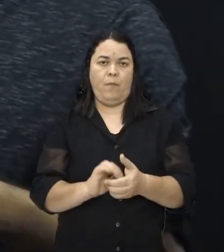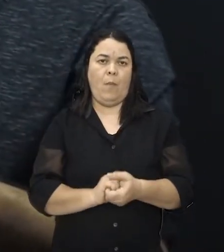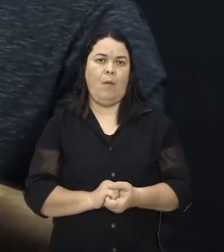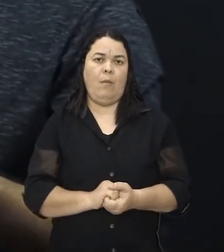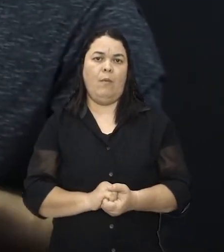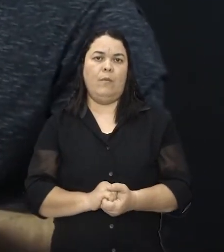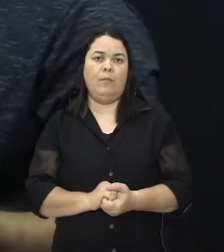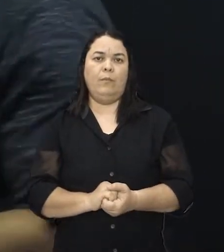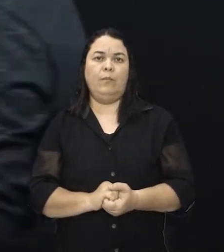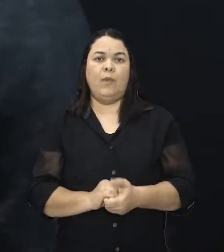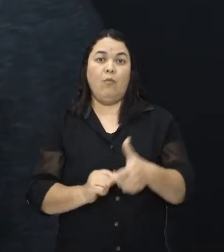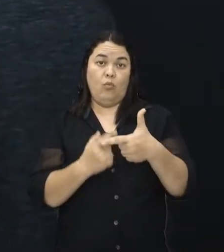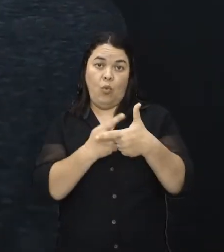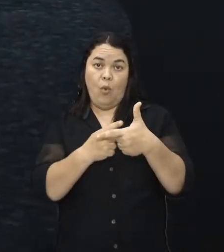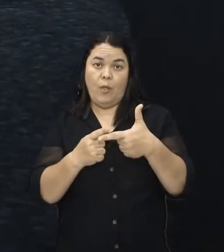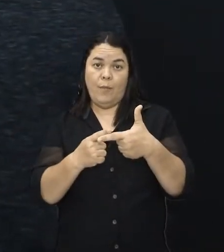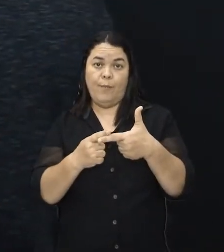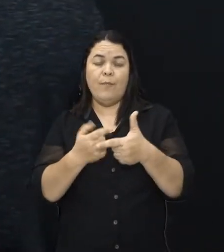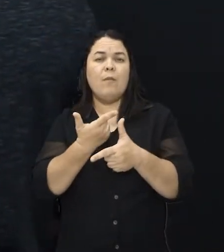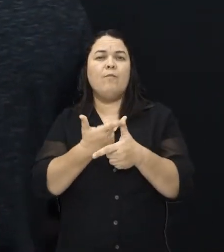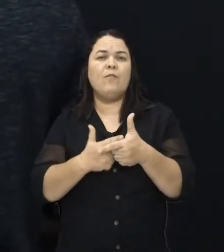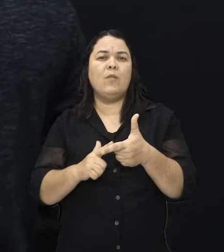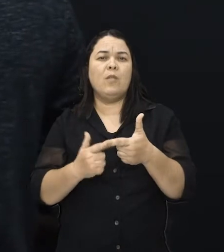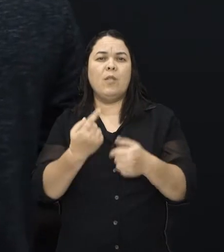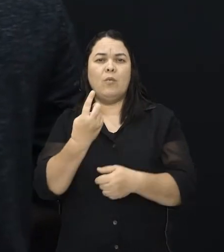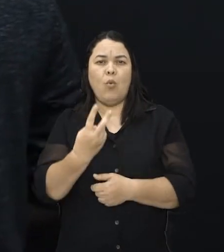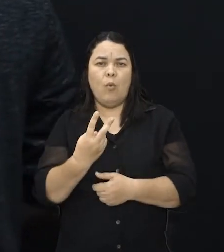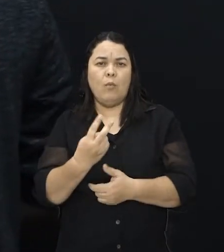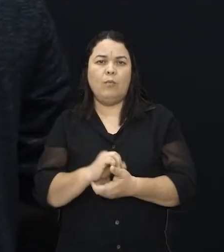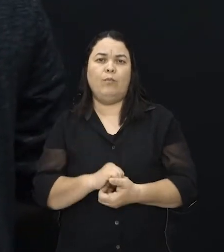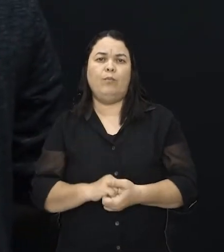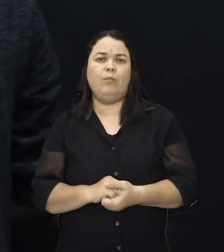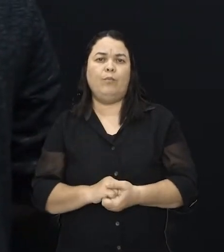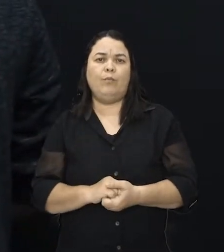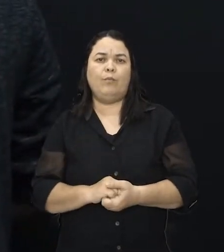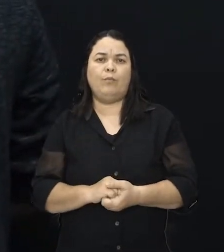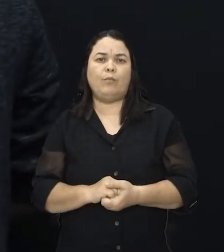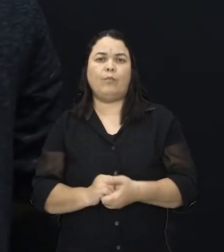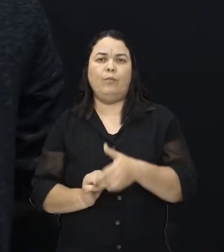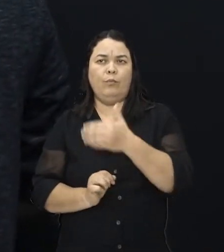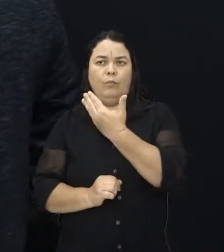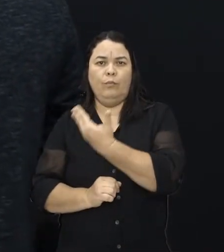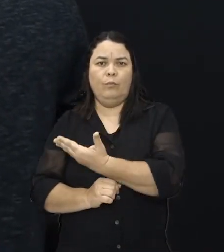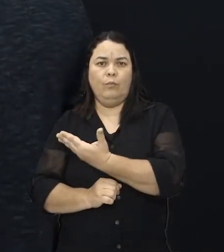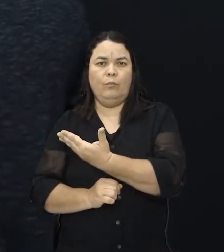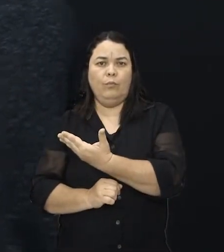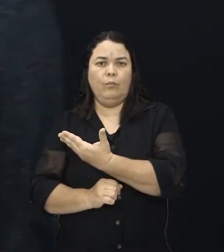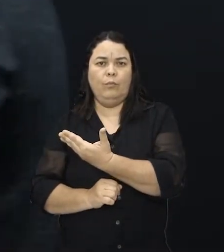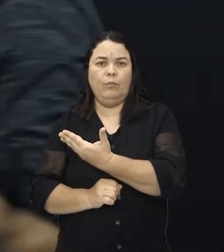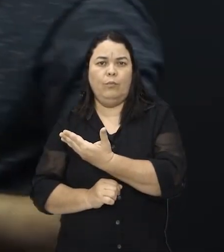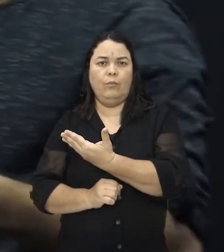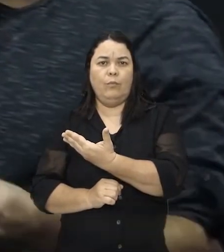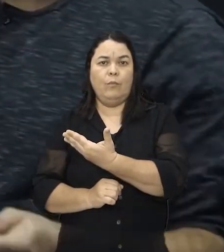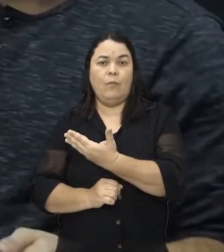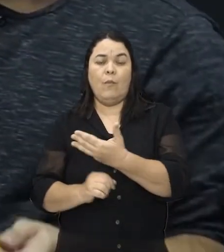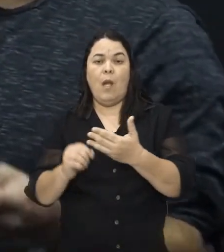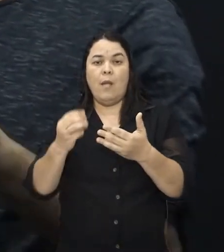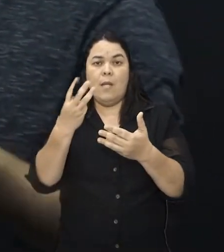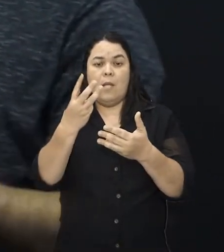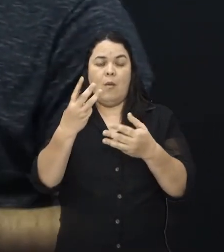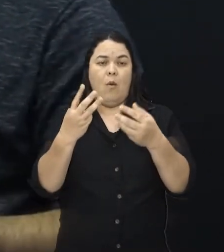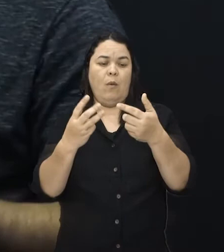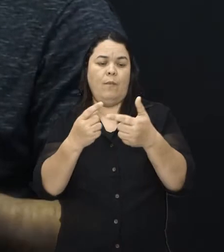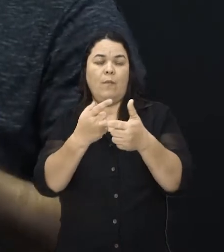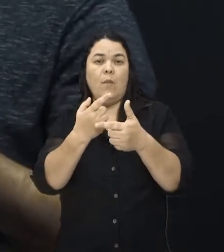comecemos essa divisão por 2, então. Então, teremos 2 vezes 1 é 2, repete o 3, até